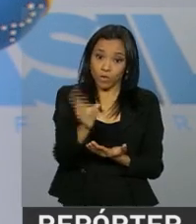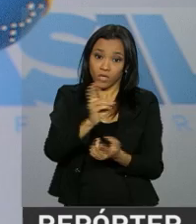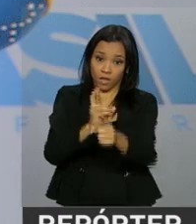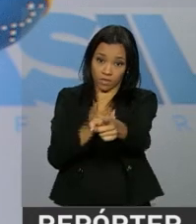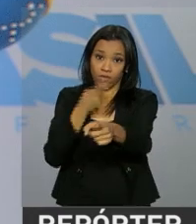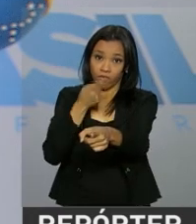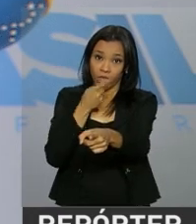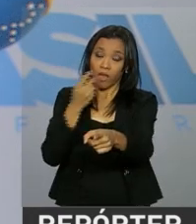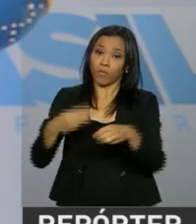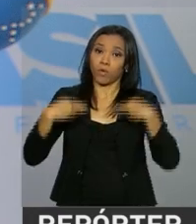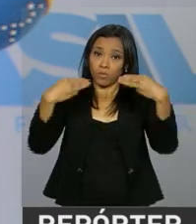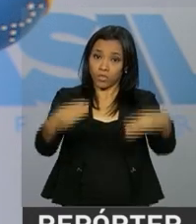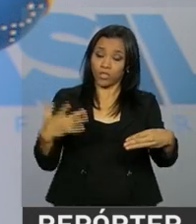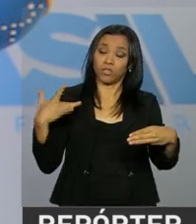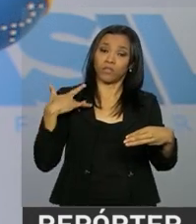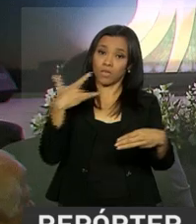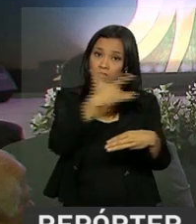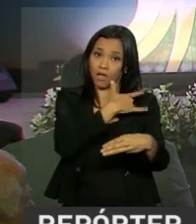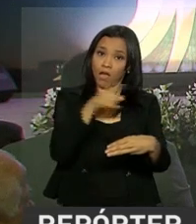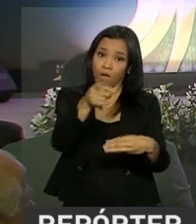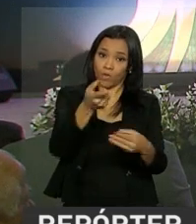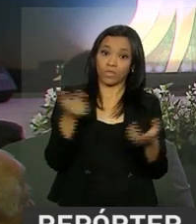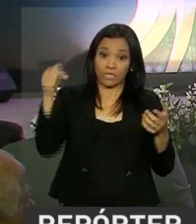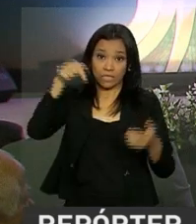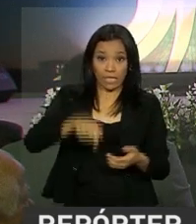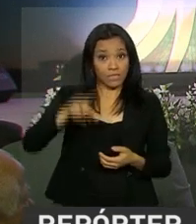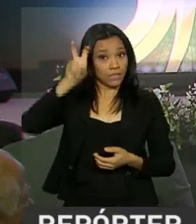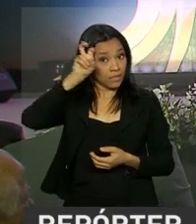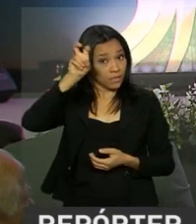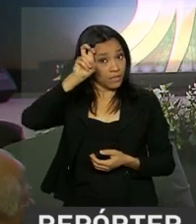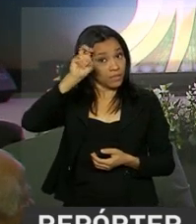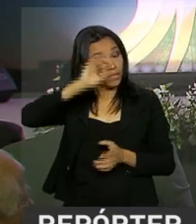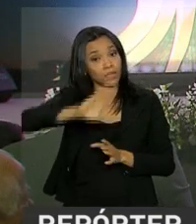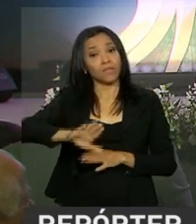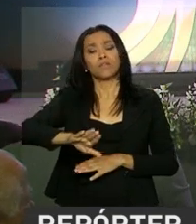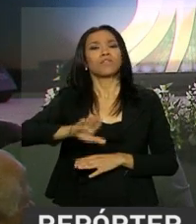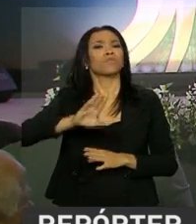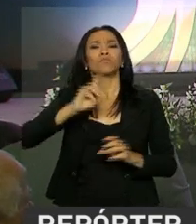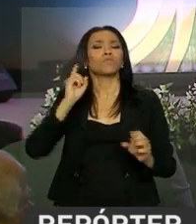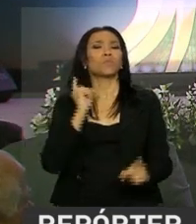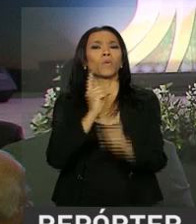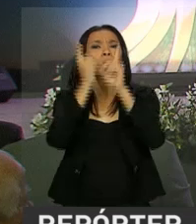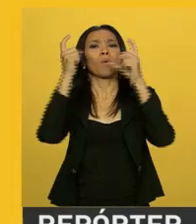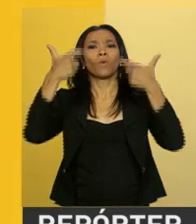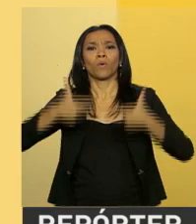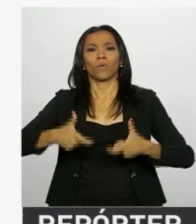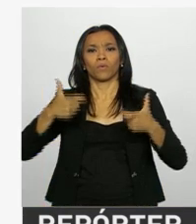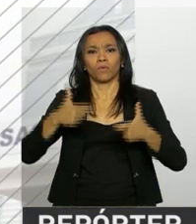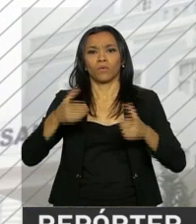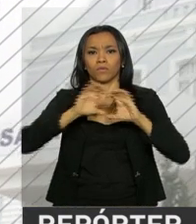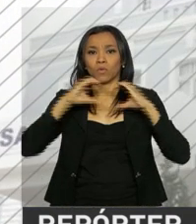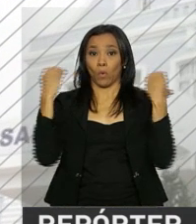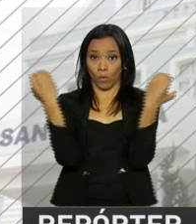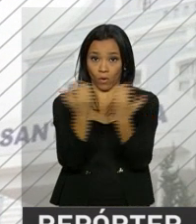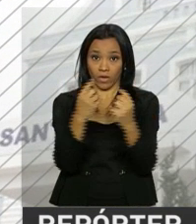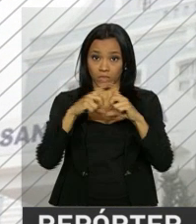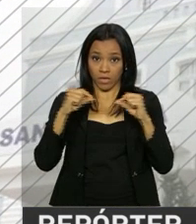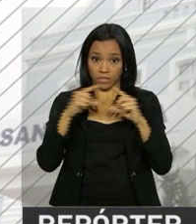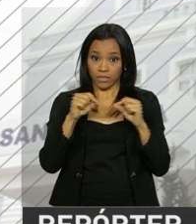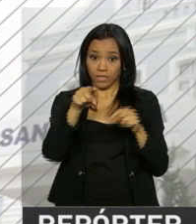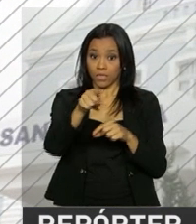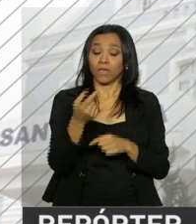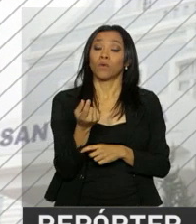anunciado pelo ministro da Saúde, Ricardo Barros, nesta quinta-feira, durante um congresso em Brasília. A maior parte dos